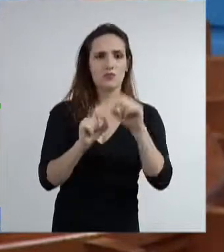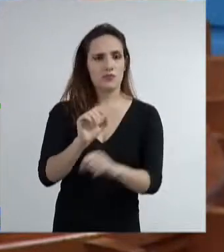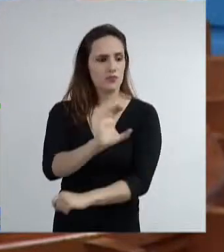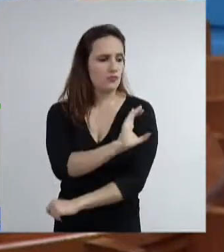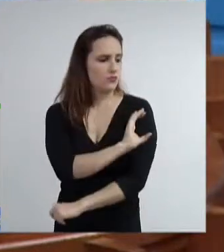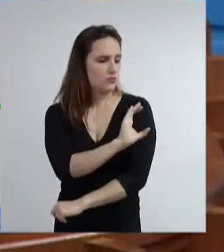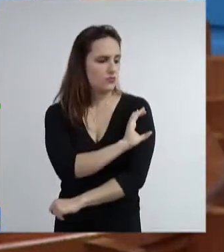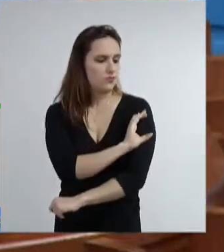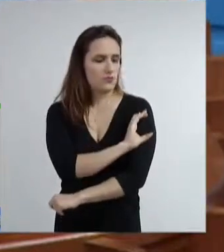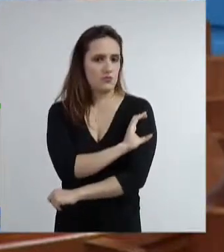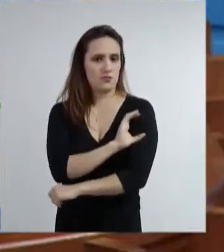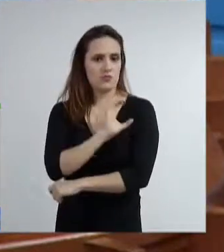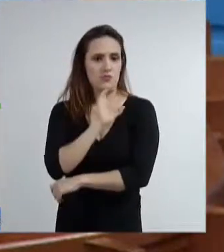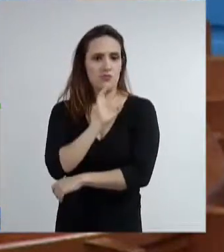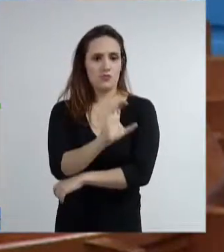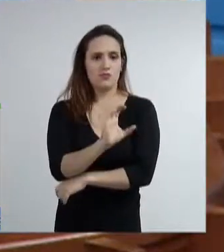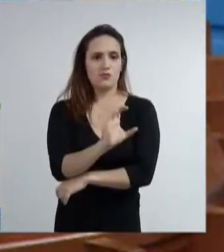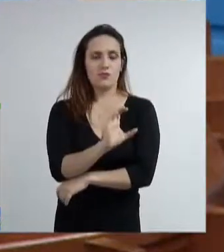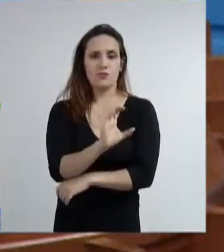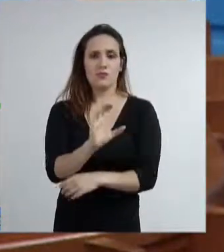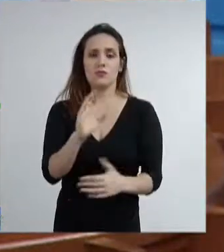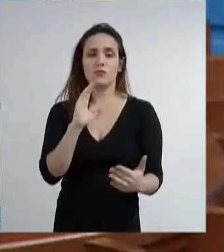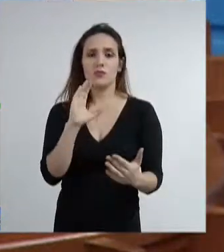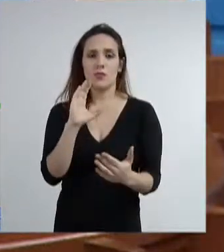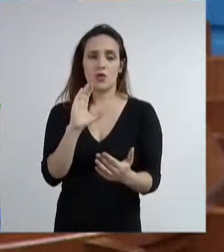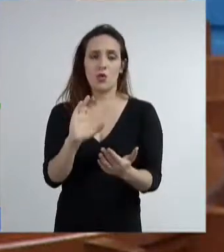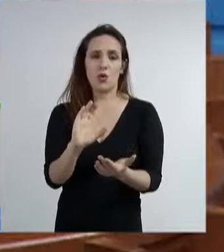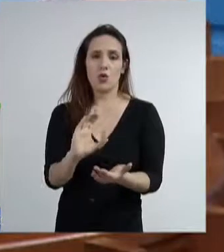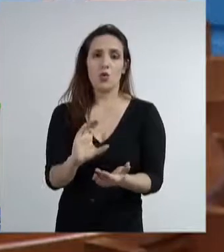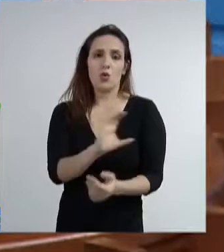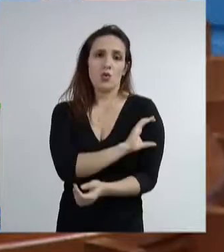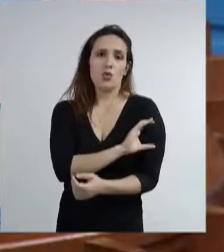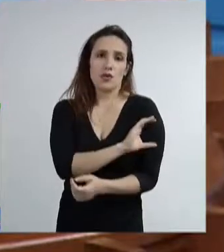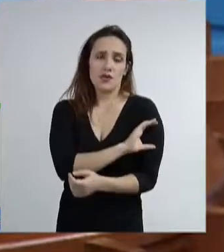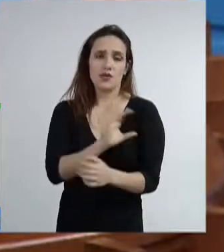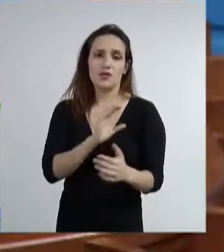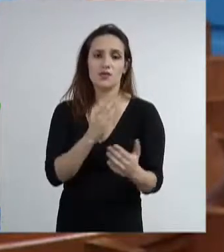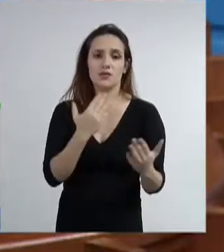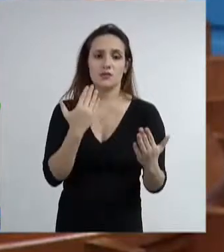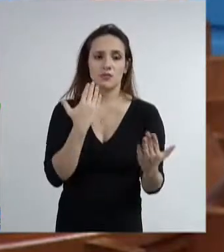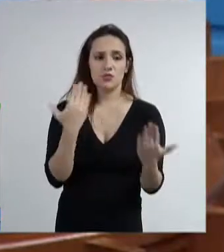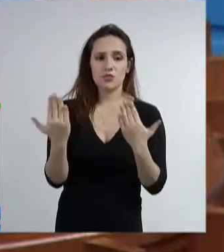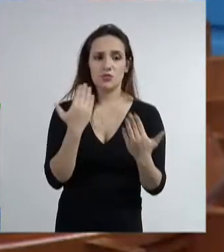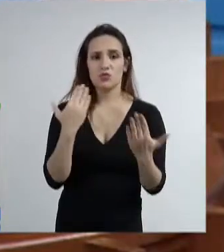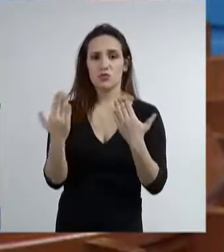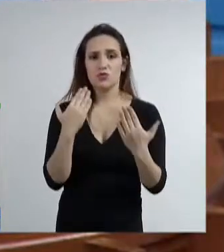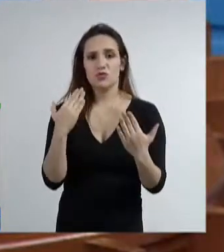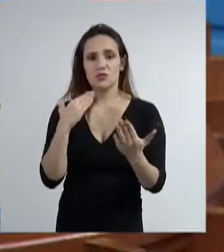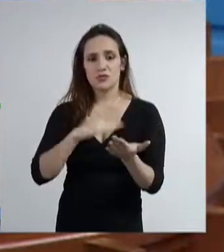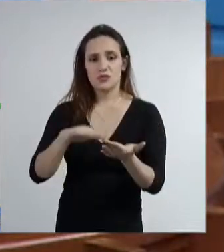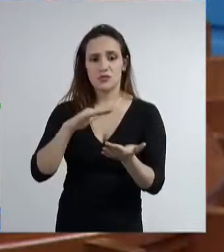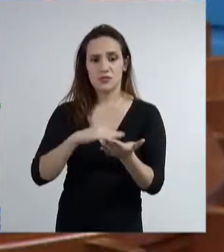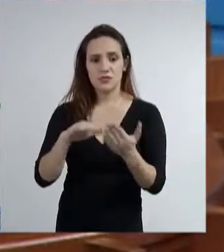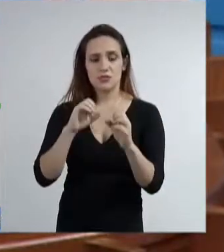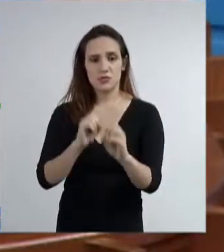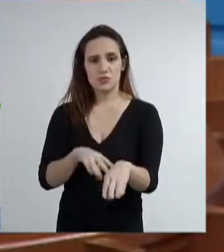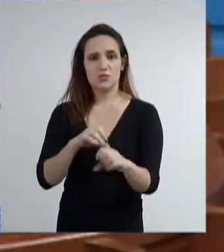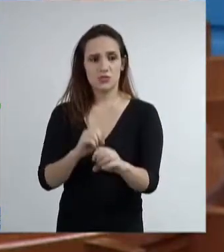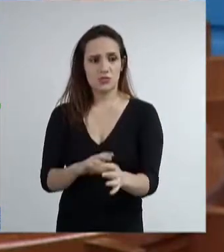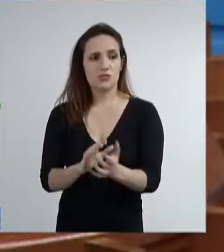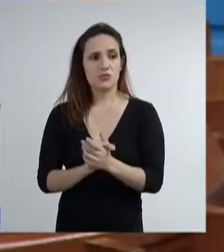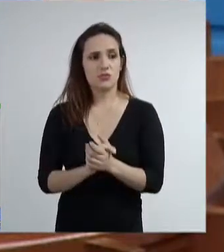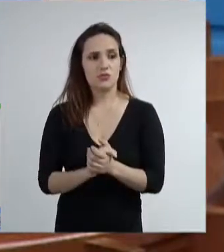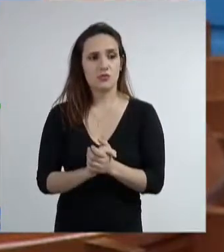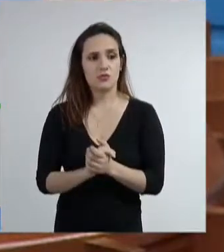da CEPED, Coordenadoria de Psicologia Educacional da Secretaria Estadual de Educação, que está